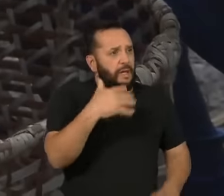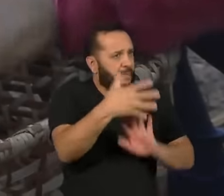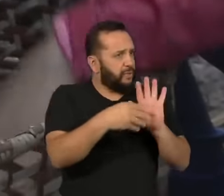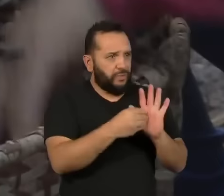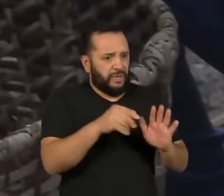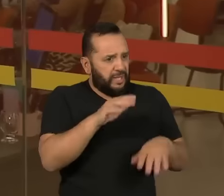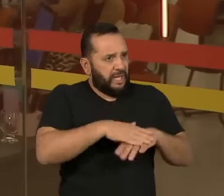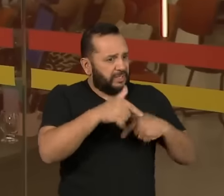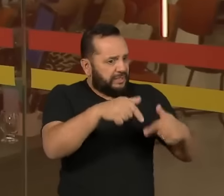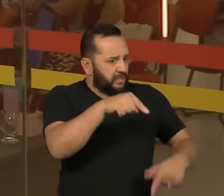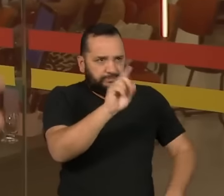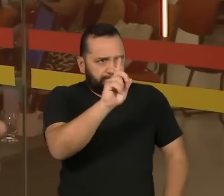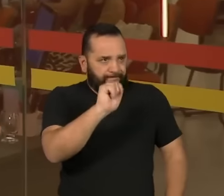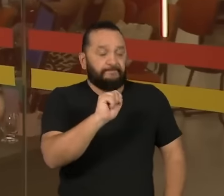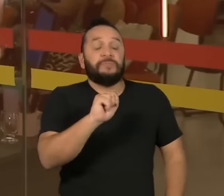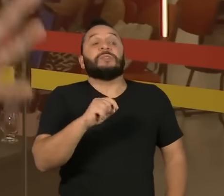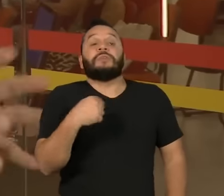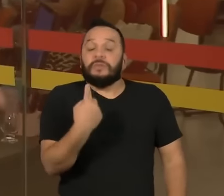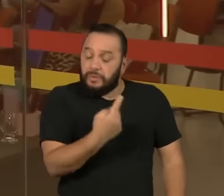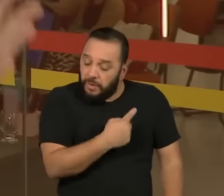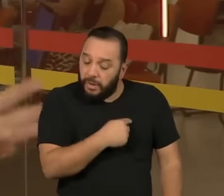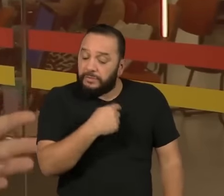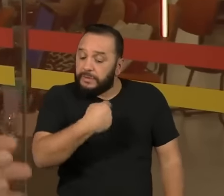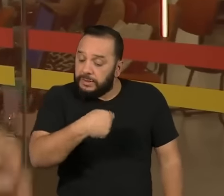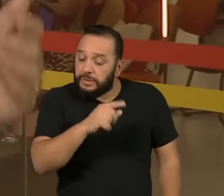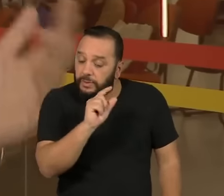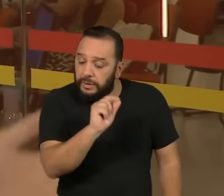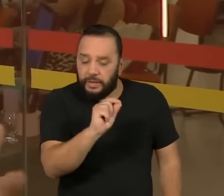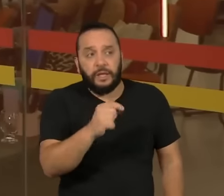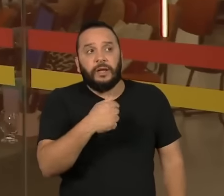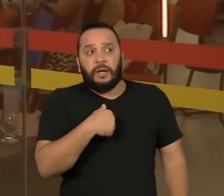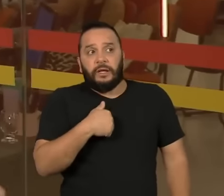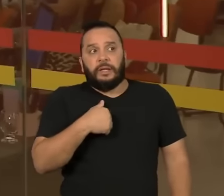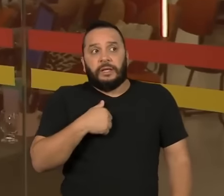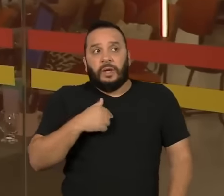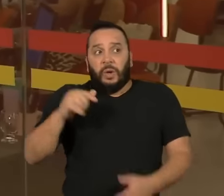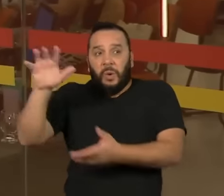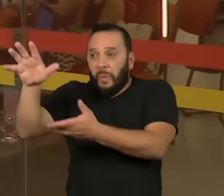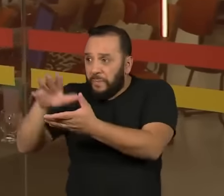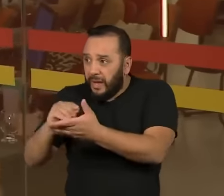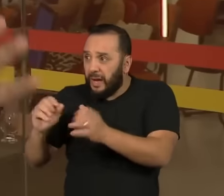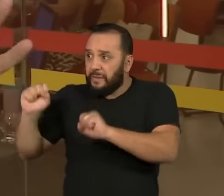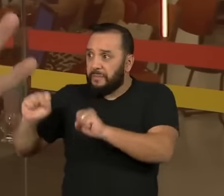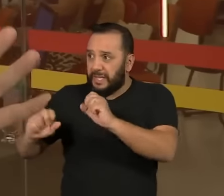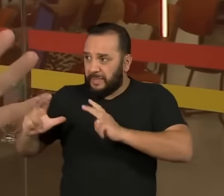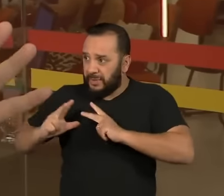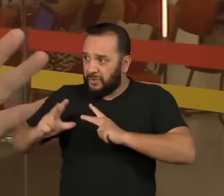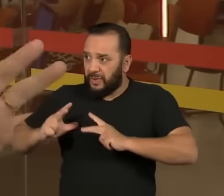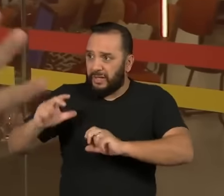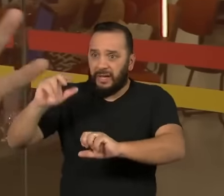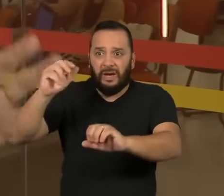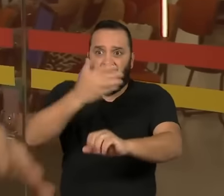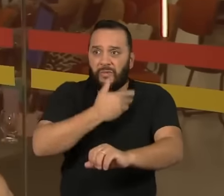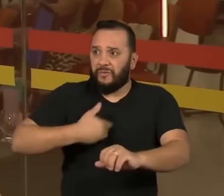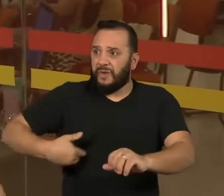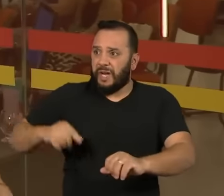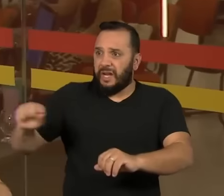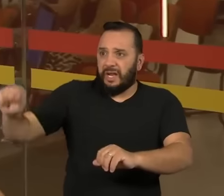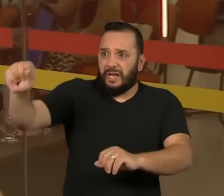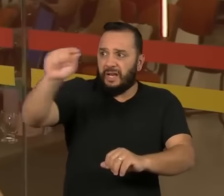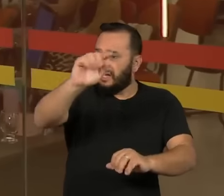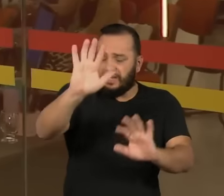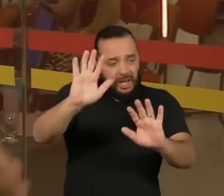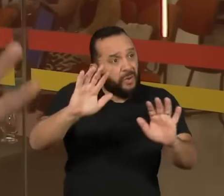acho que o primeiro desafio é que a gente tenha uma escolha política do país inteiro, do setor privado, dos governos também, de que a gente precisa fazer uma